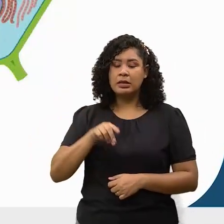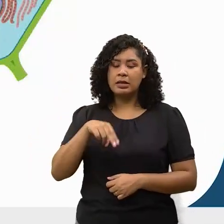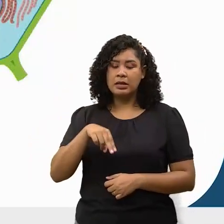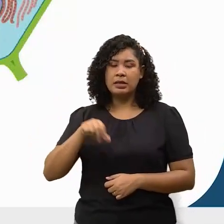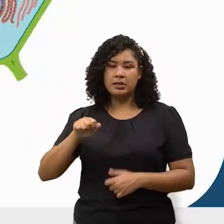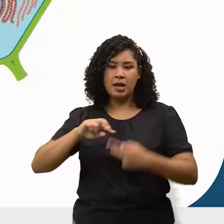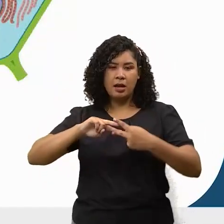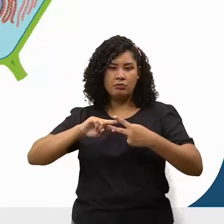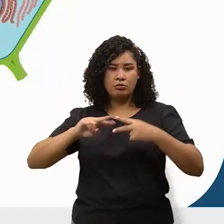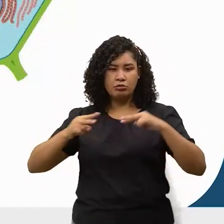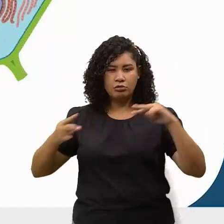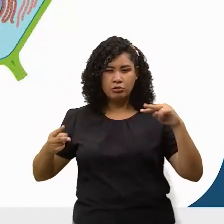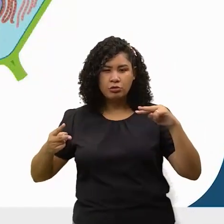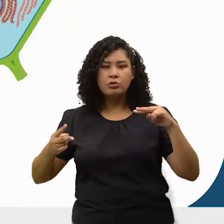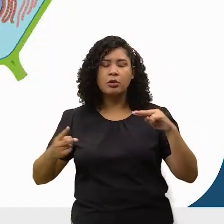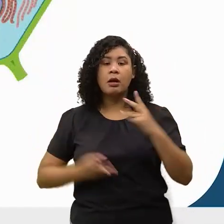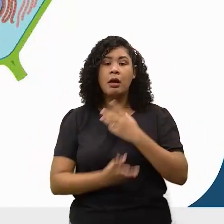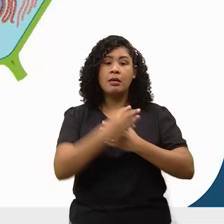células